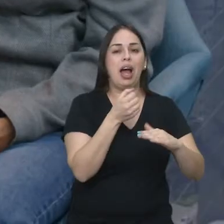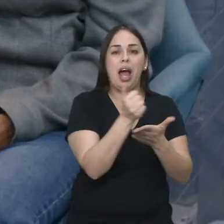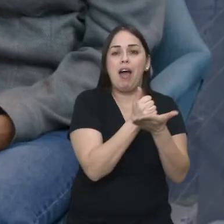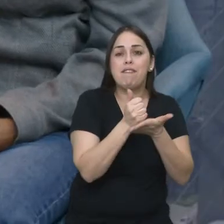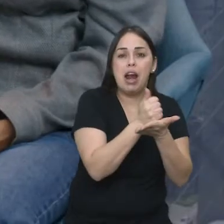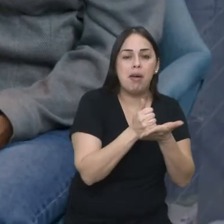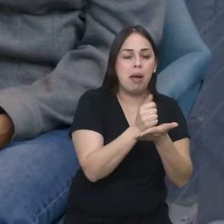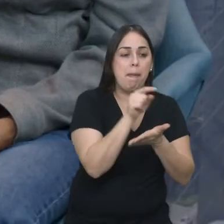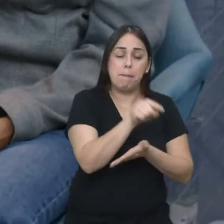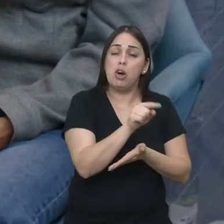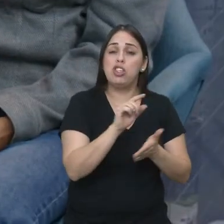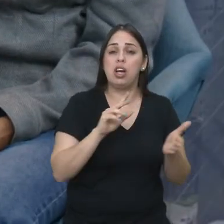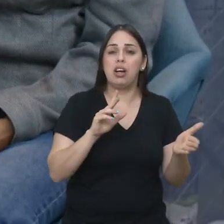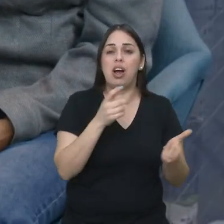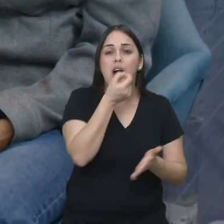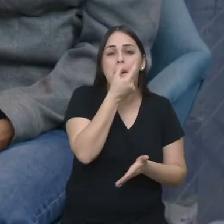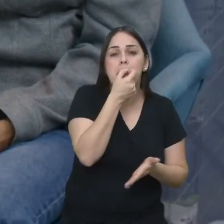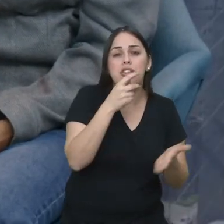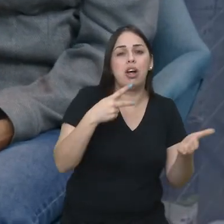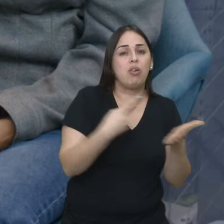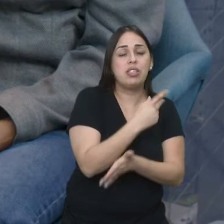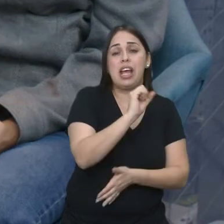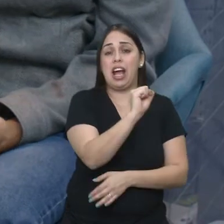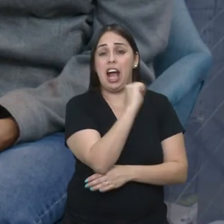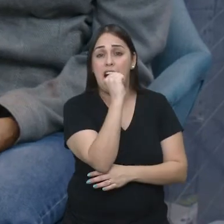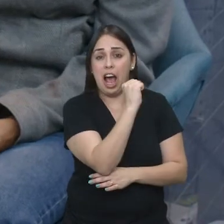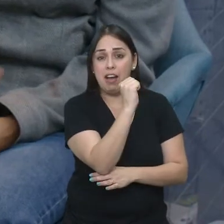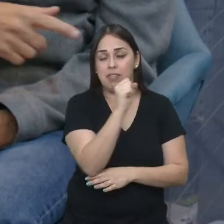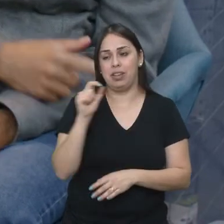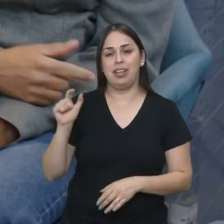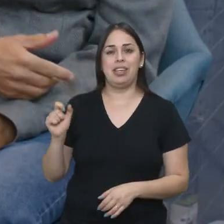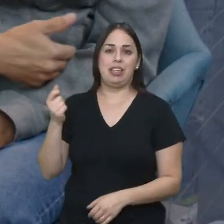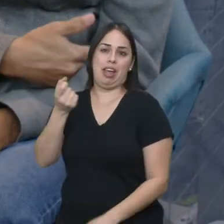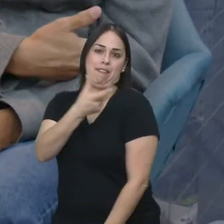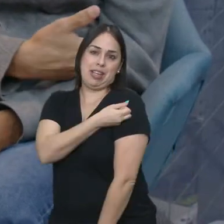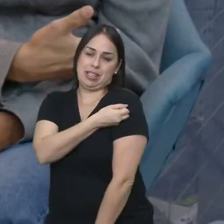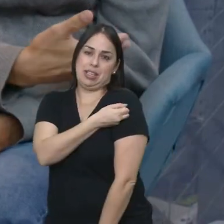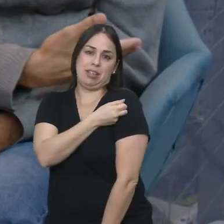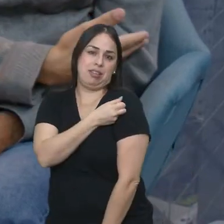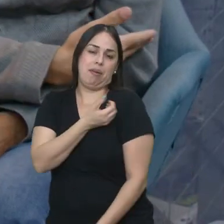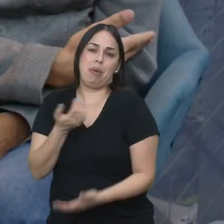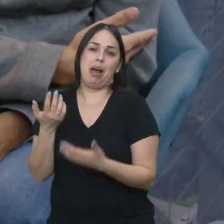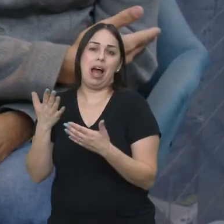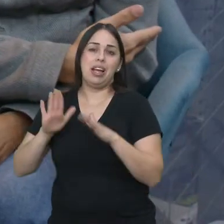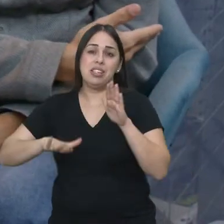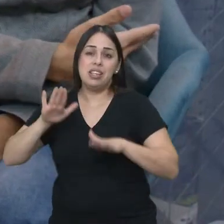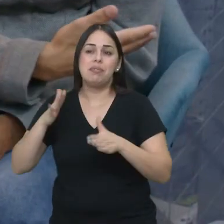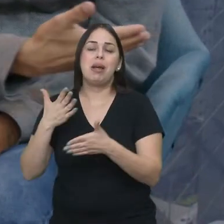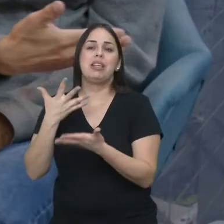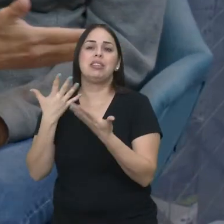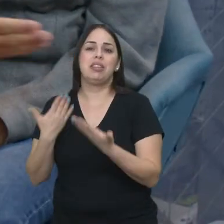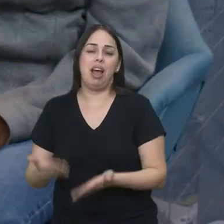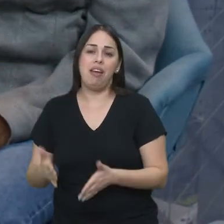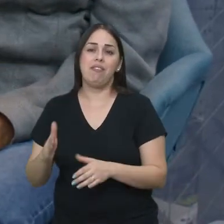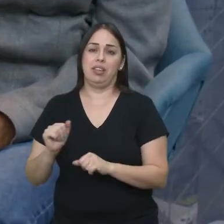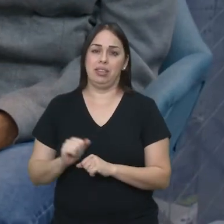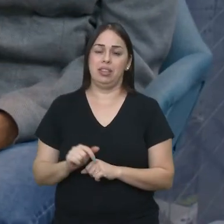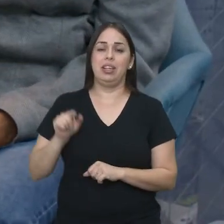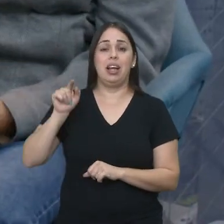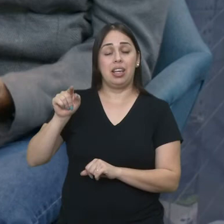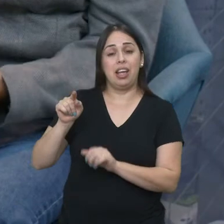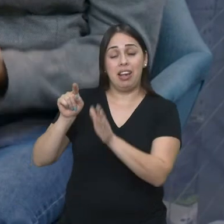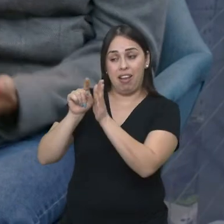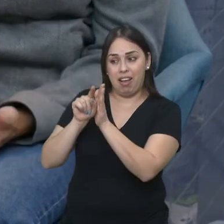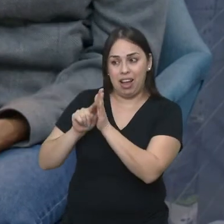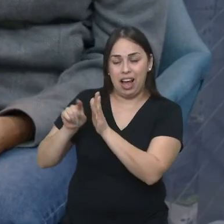remédios podem dar reações muito mais graves do que as vacinas dão. Para as vacinas existe toda uma